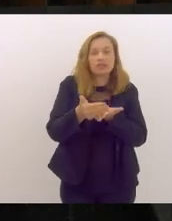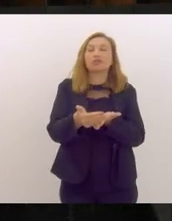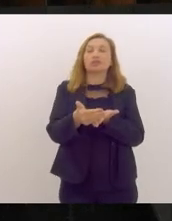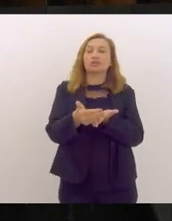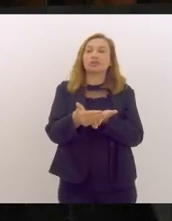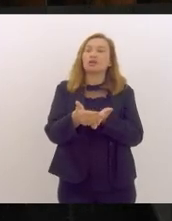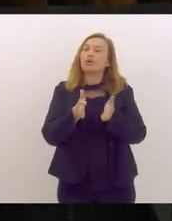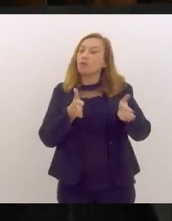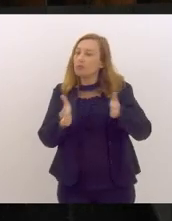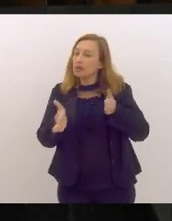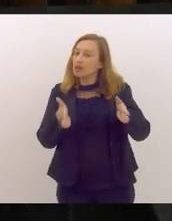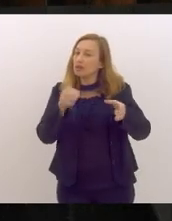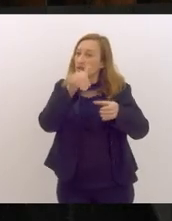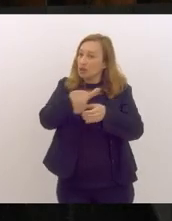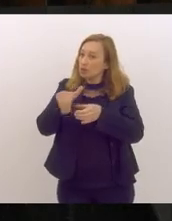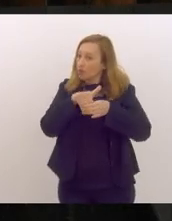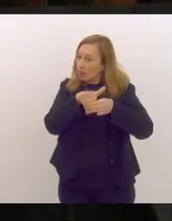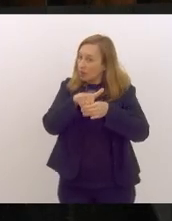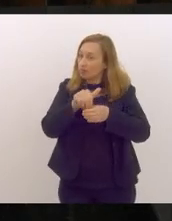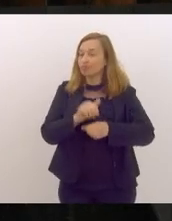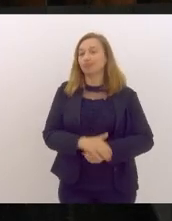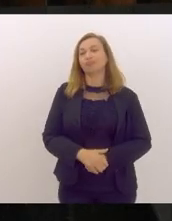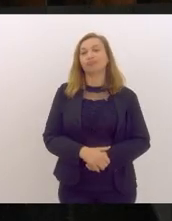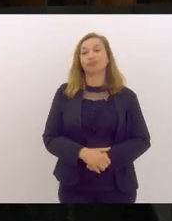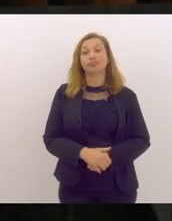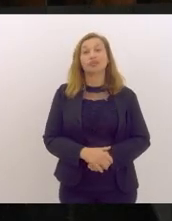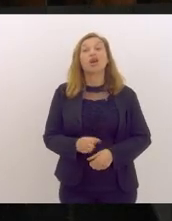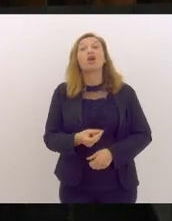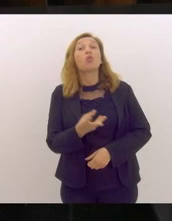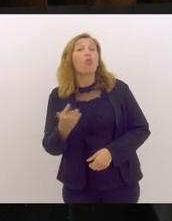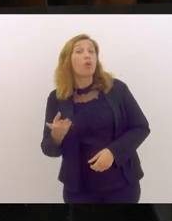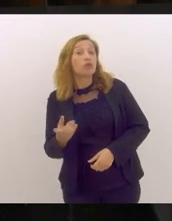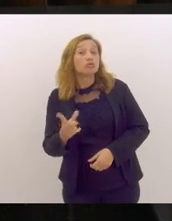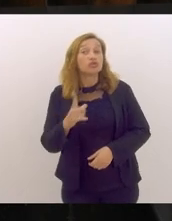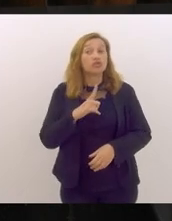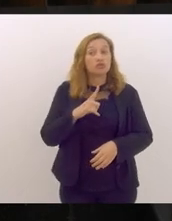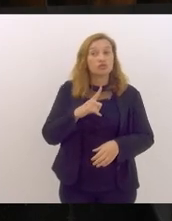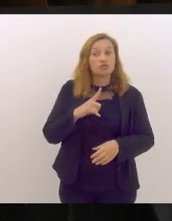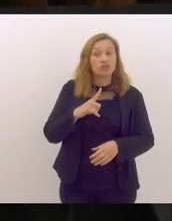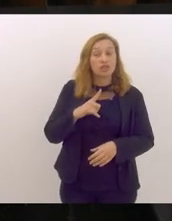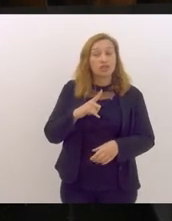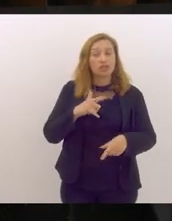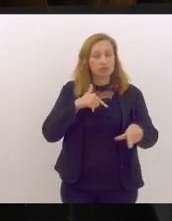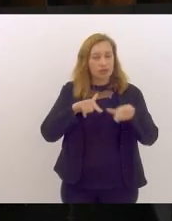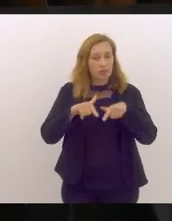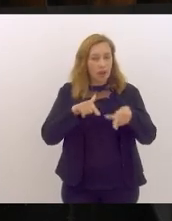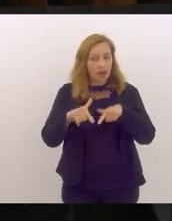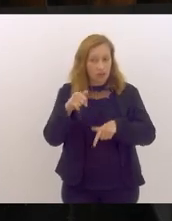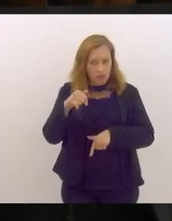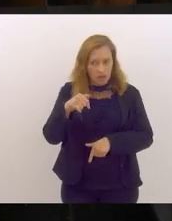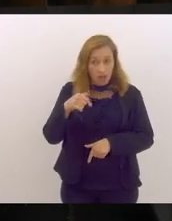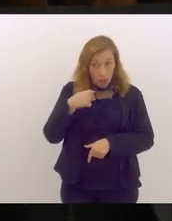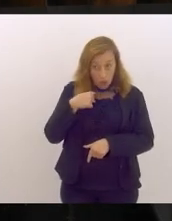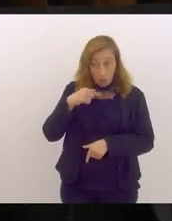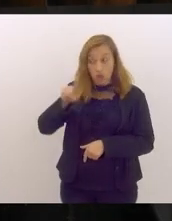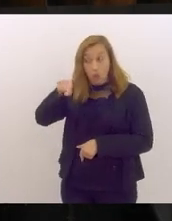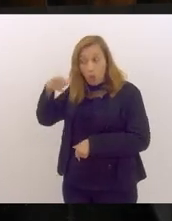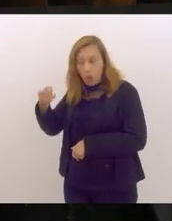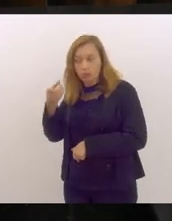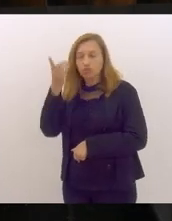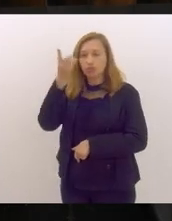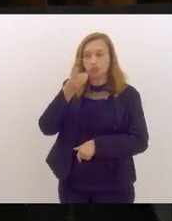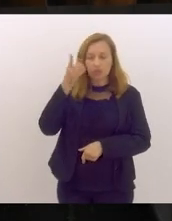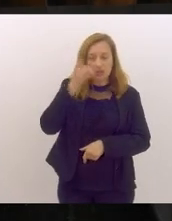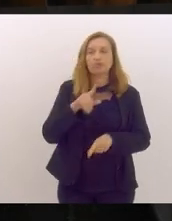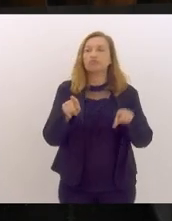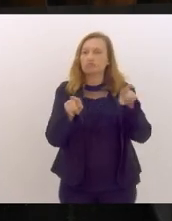o período eleitoral, enquanto a gente tiver mandato, e não só eu, outros